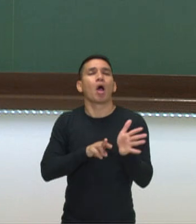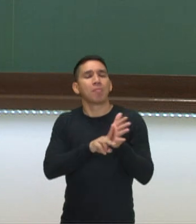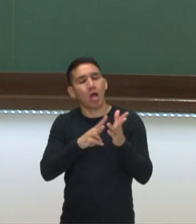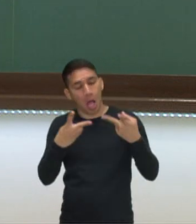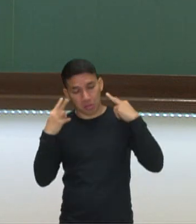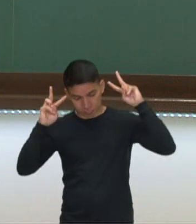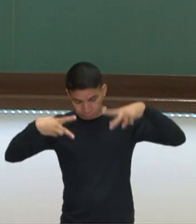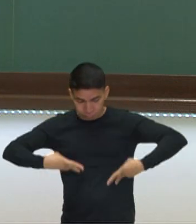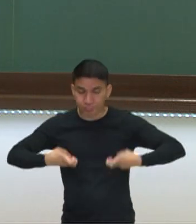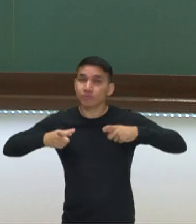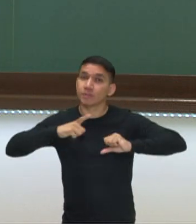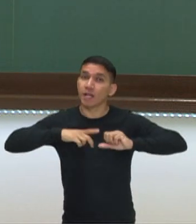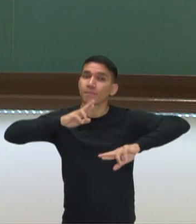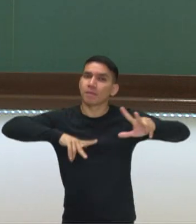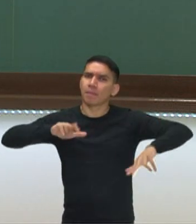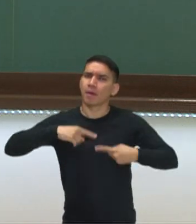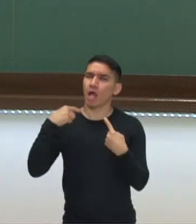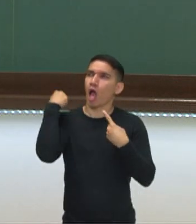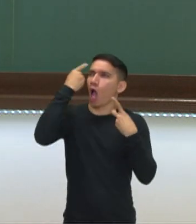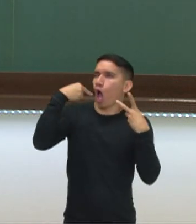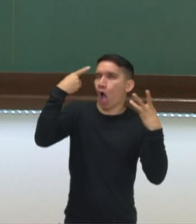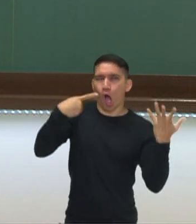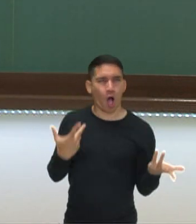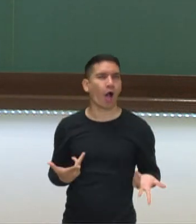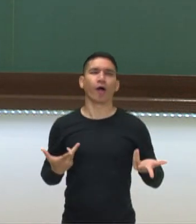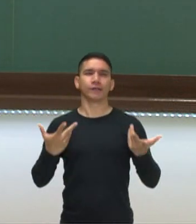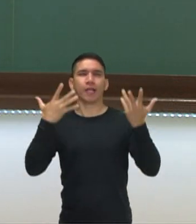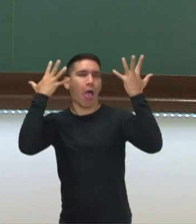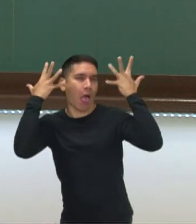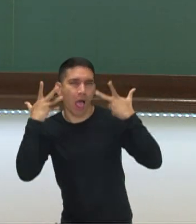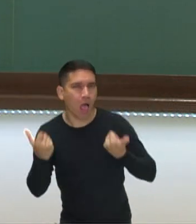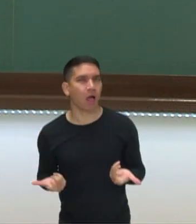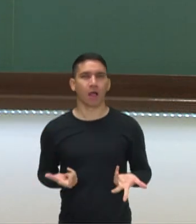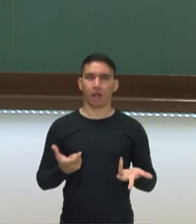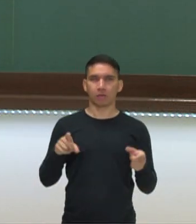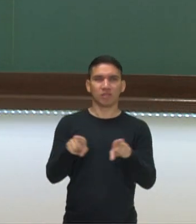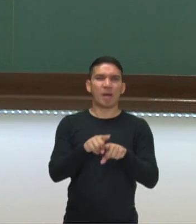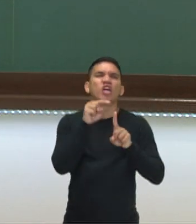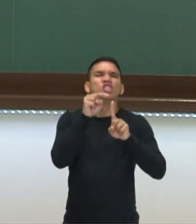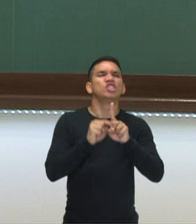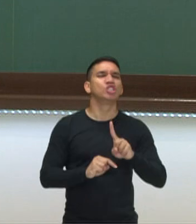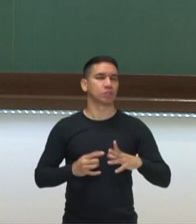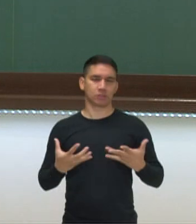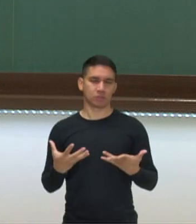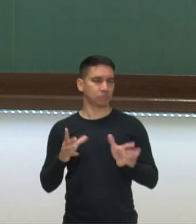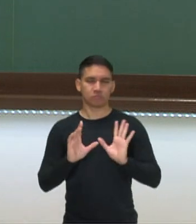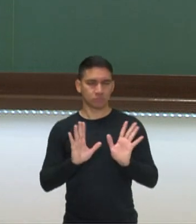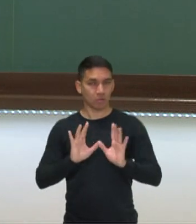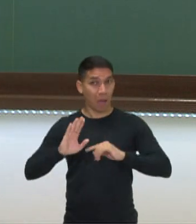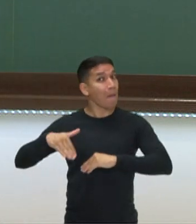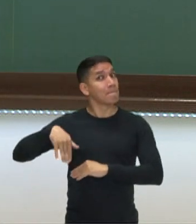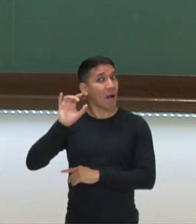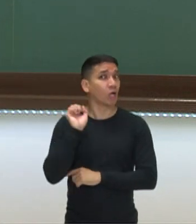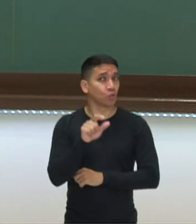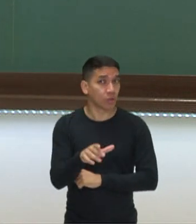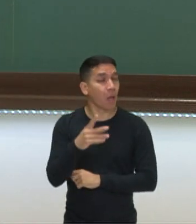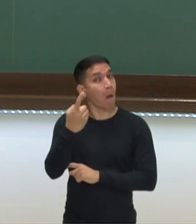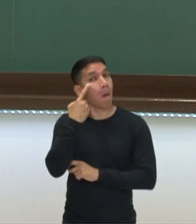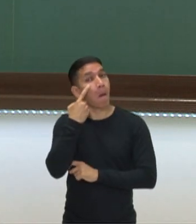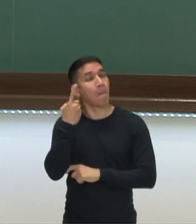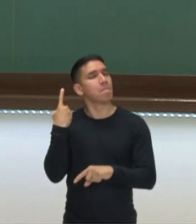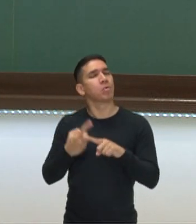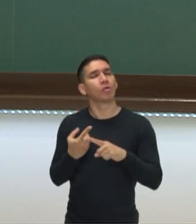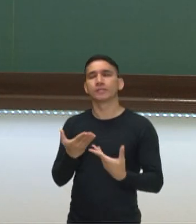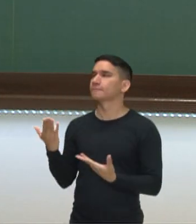gente tem, a variedade de rostos de animais, de espécies. Ela vai além, por quê? Olha só